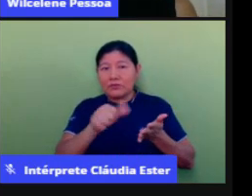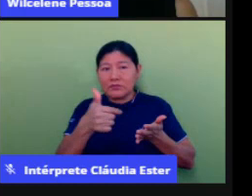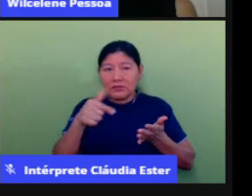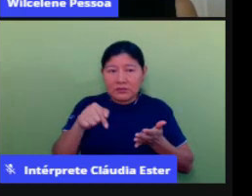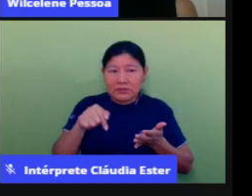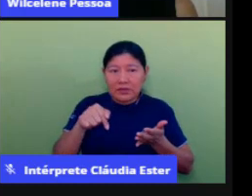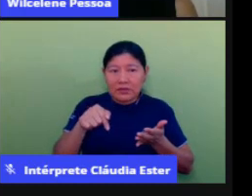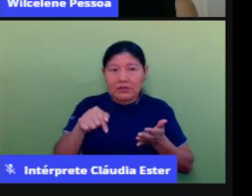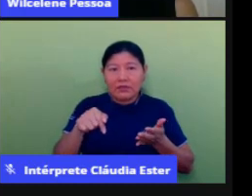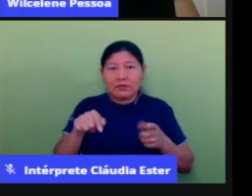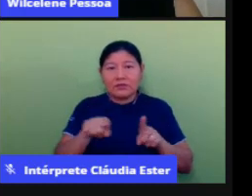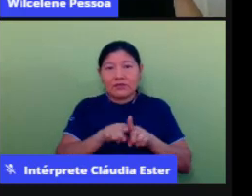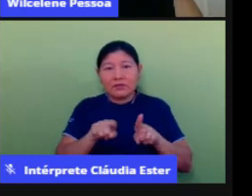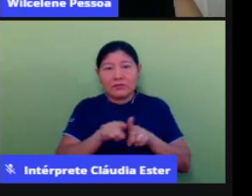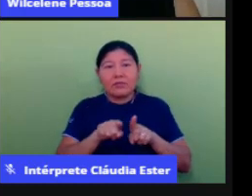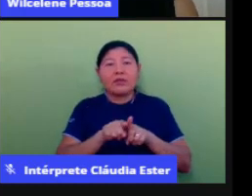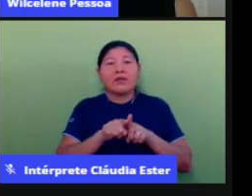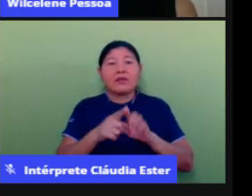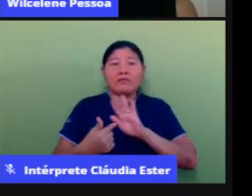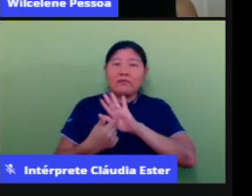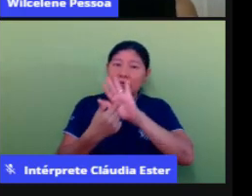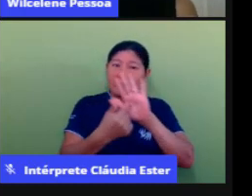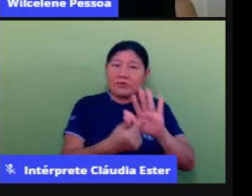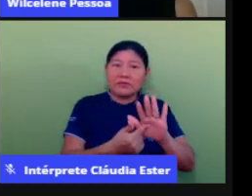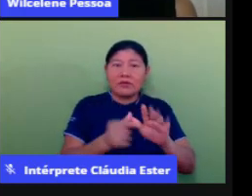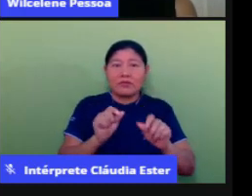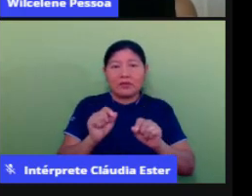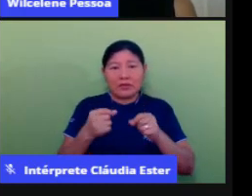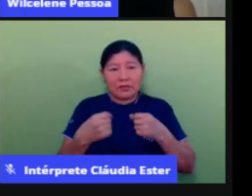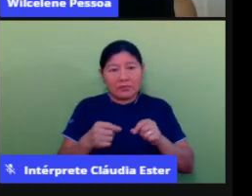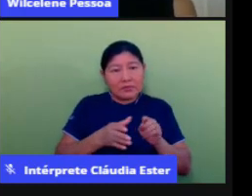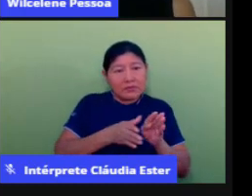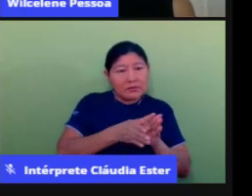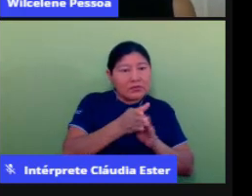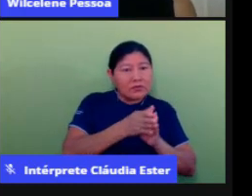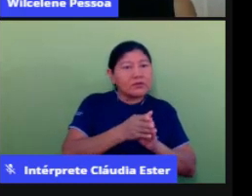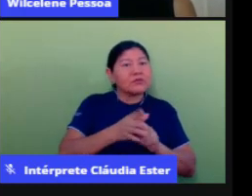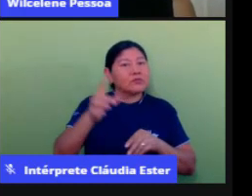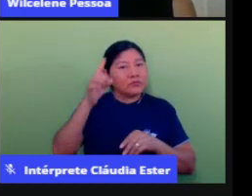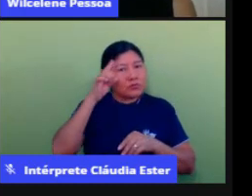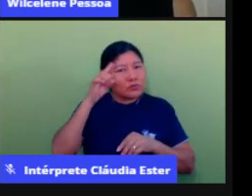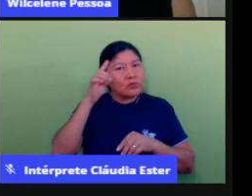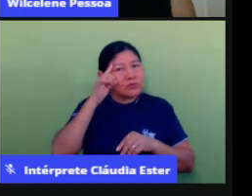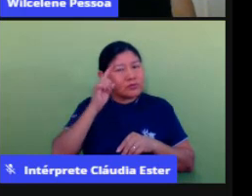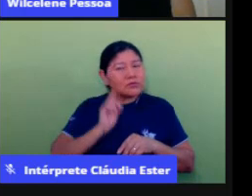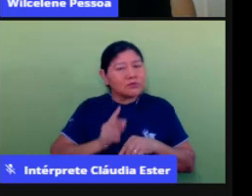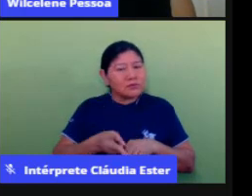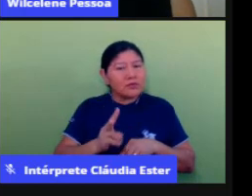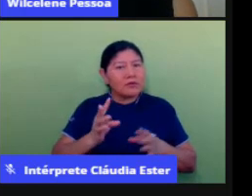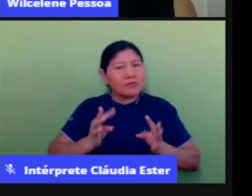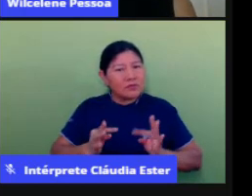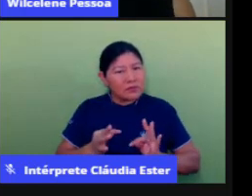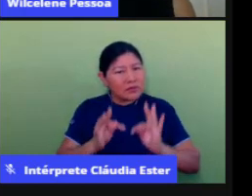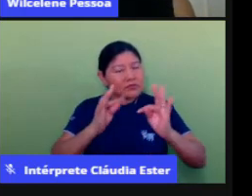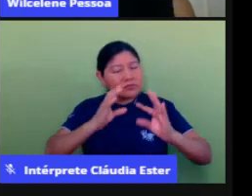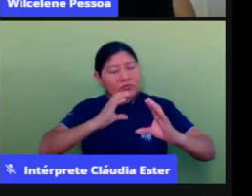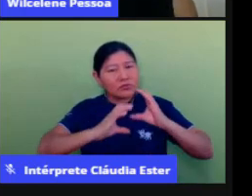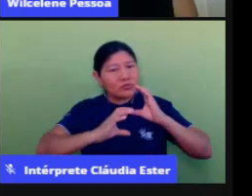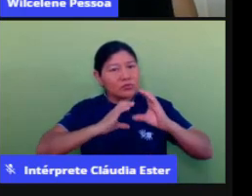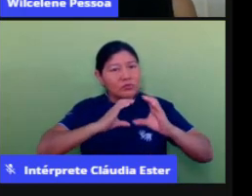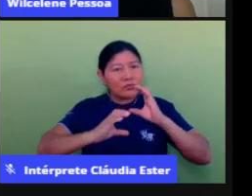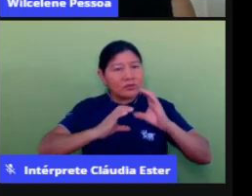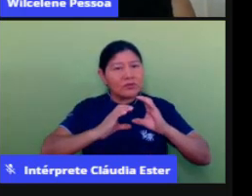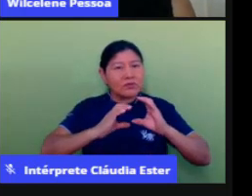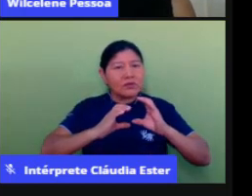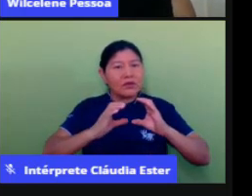vai trazer como ponto principal que é preciso orientações pertinentes quanto ao uso da tecnologia de informação e comunicação. Então, isso é